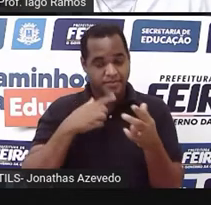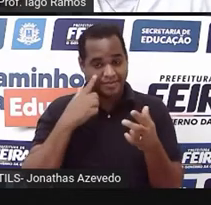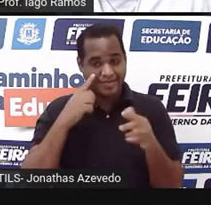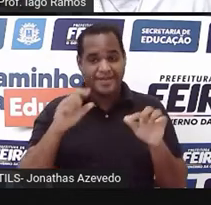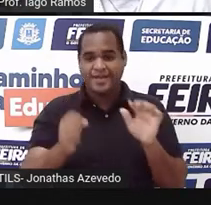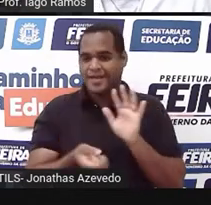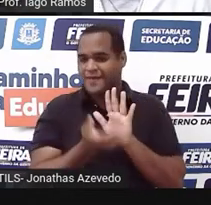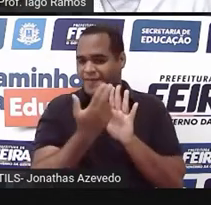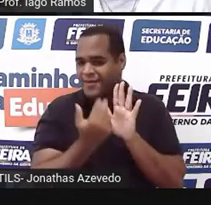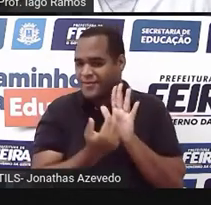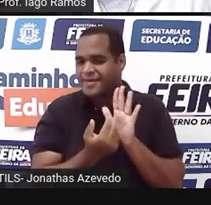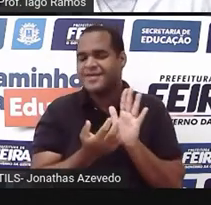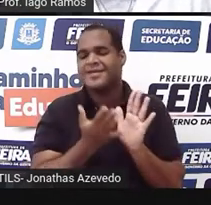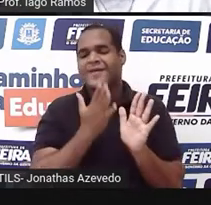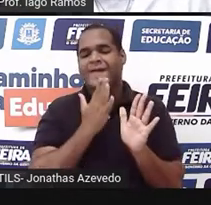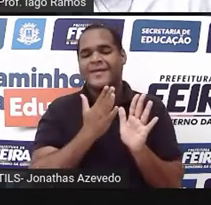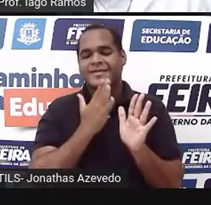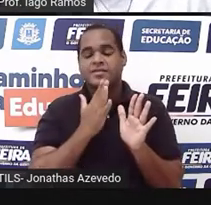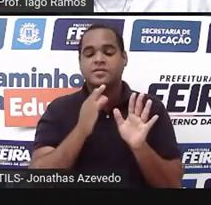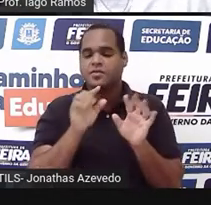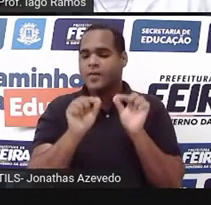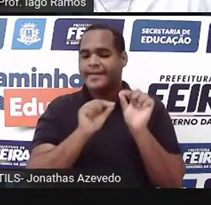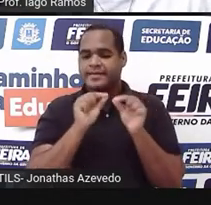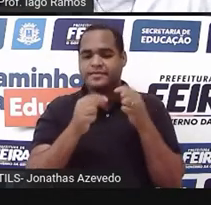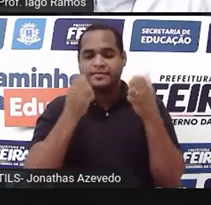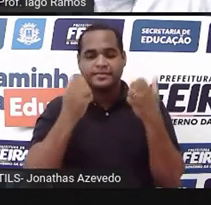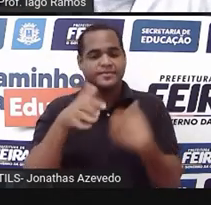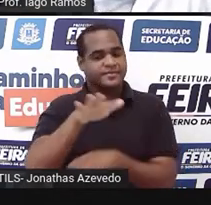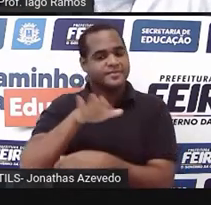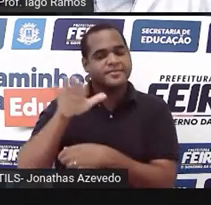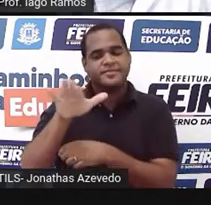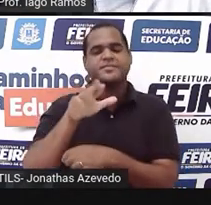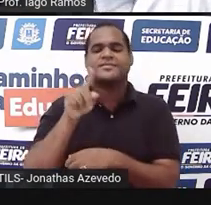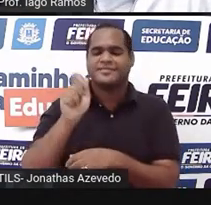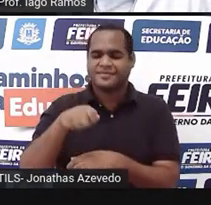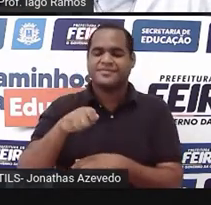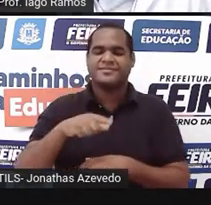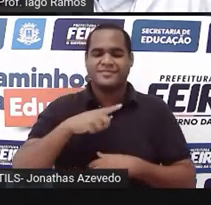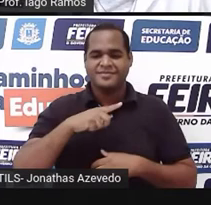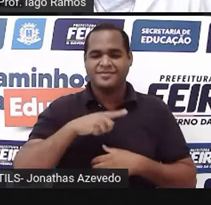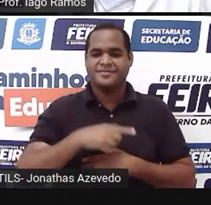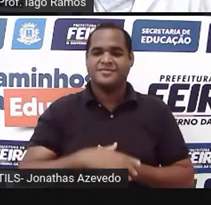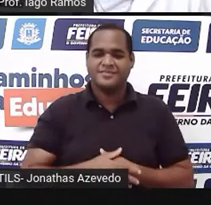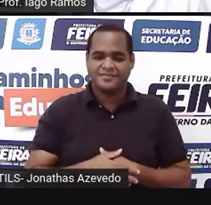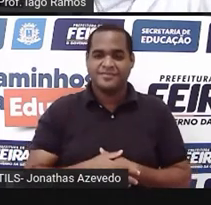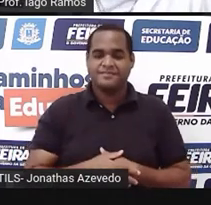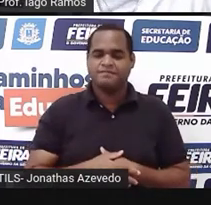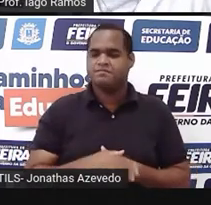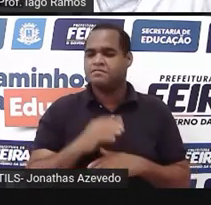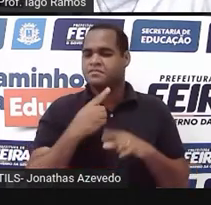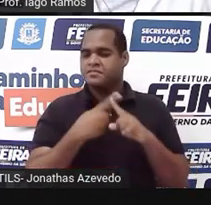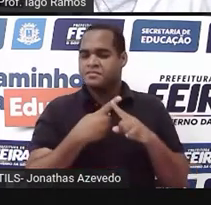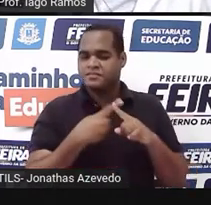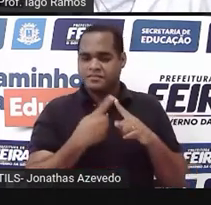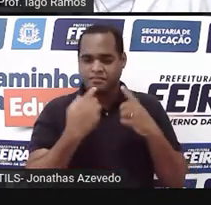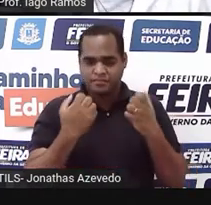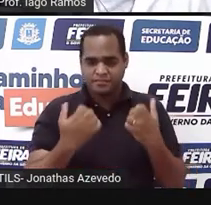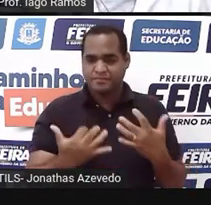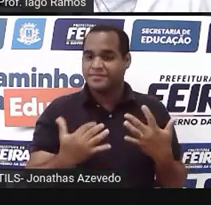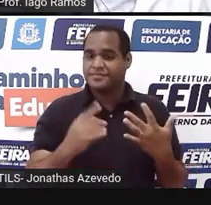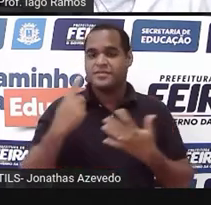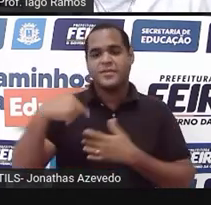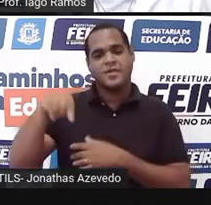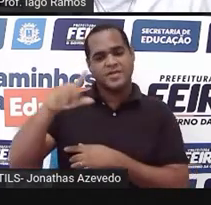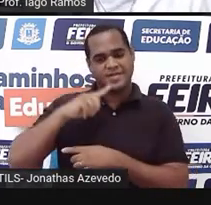figuras que a gente já conhece a forma de calcular a área é porque fazendo dessa forma